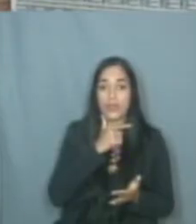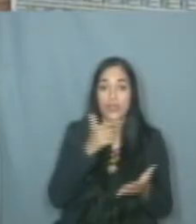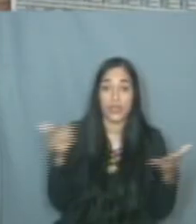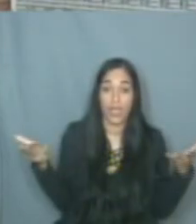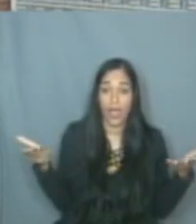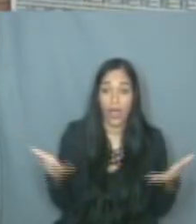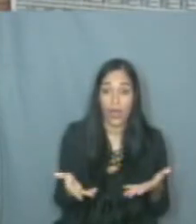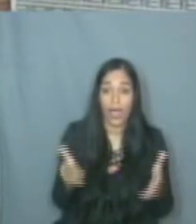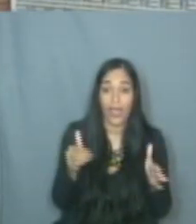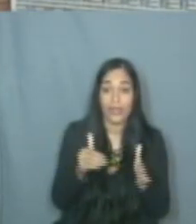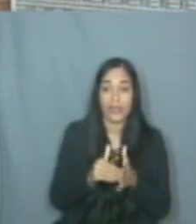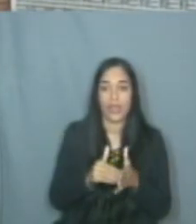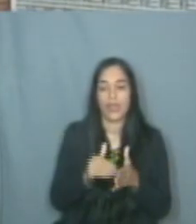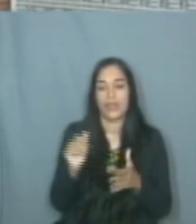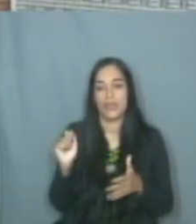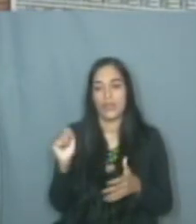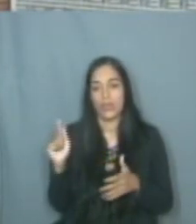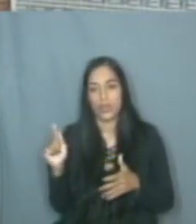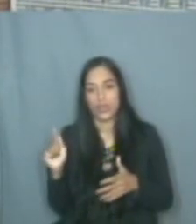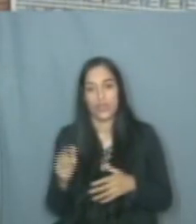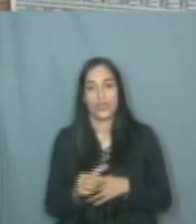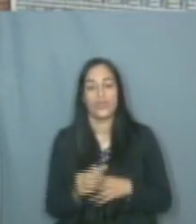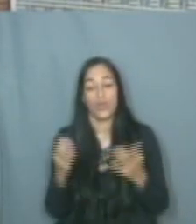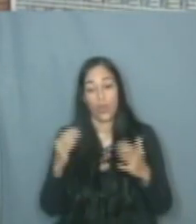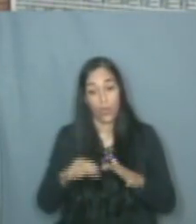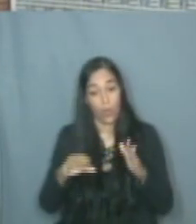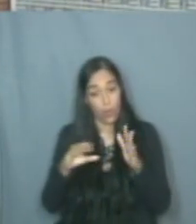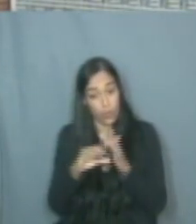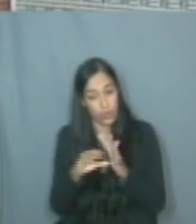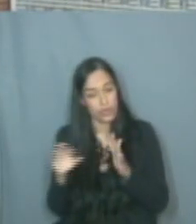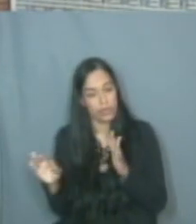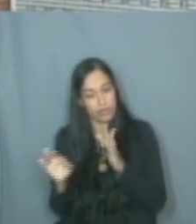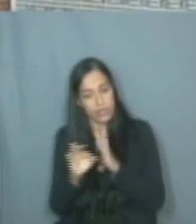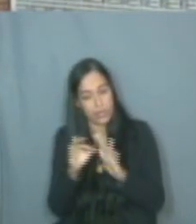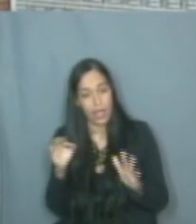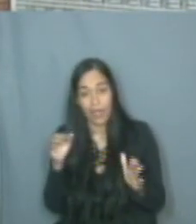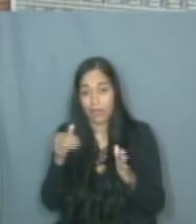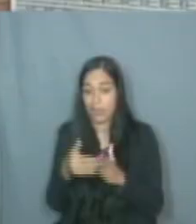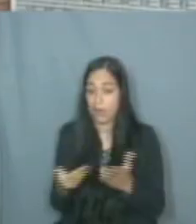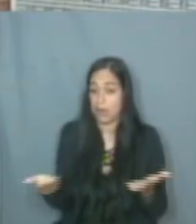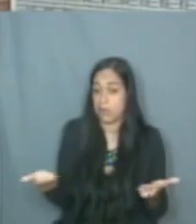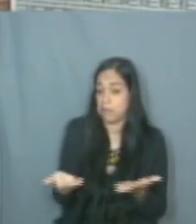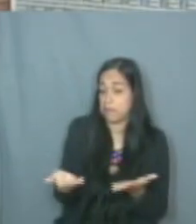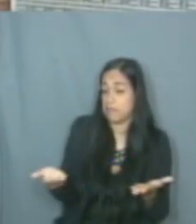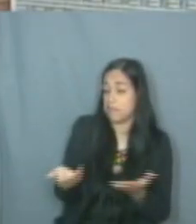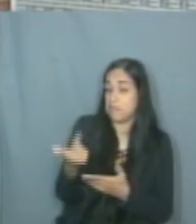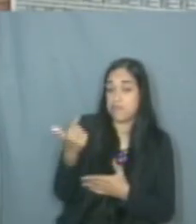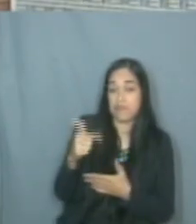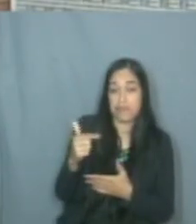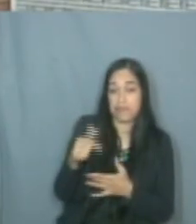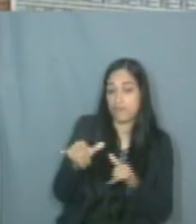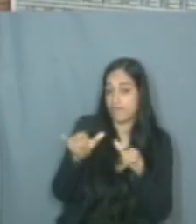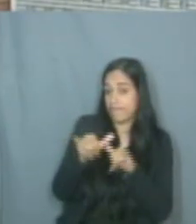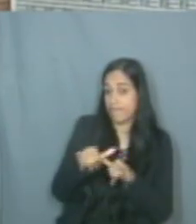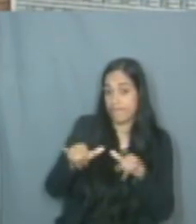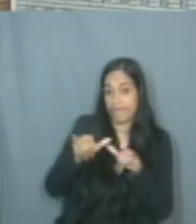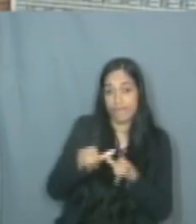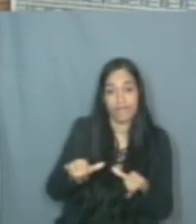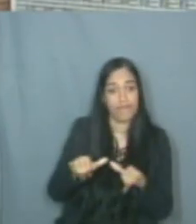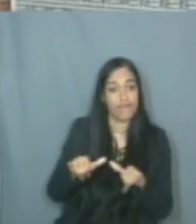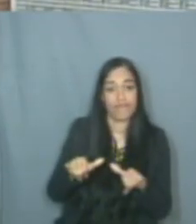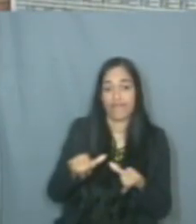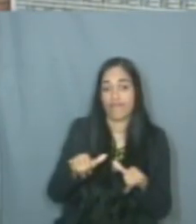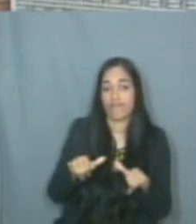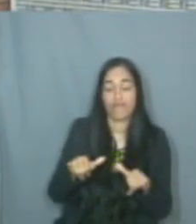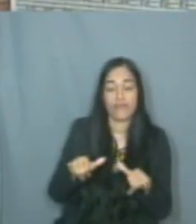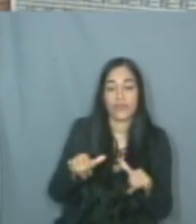preenchidas até agosto. O concurso foi homologado, mas até agora a gente não teve notícia desses profissionais